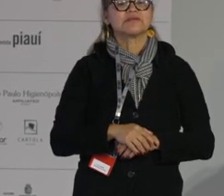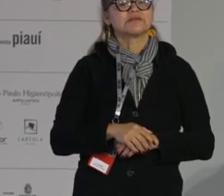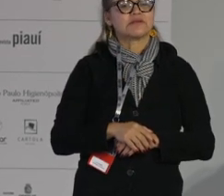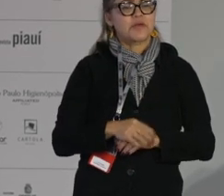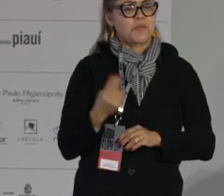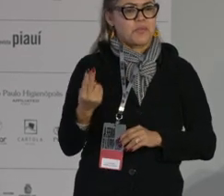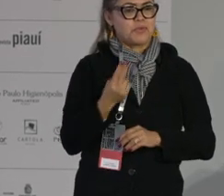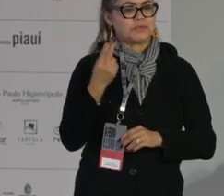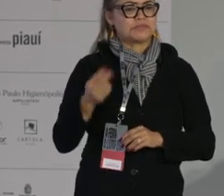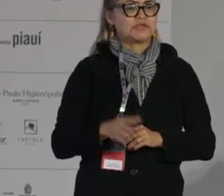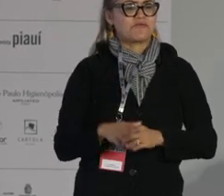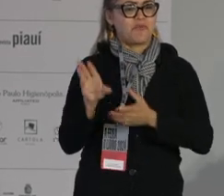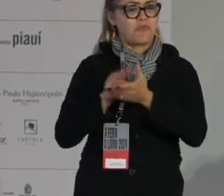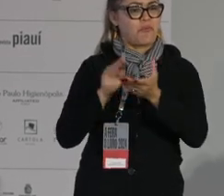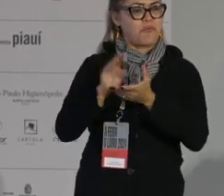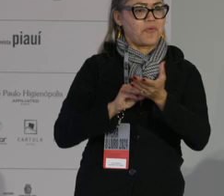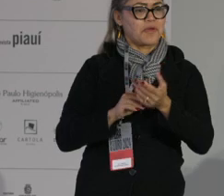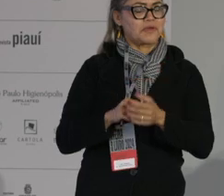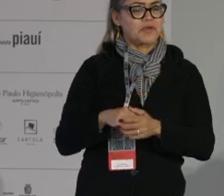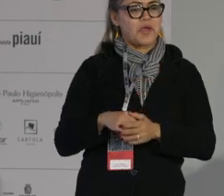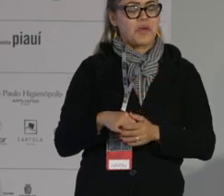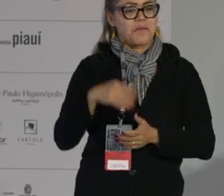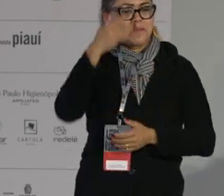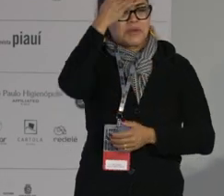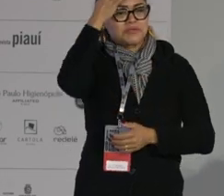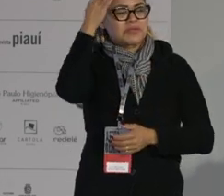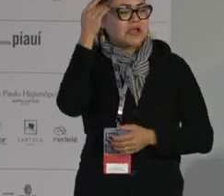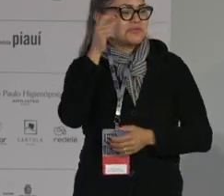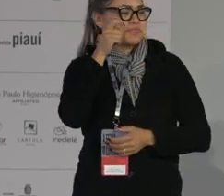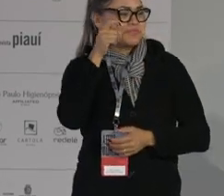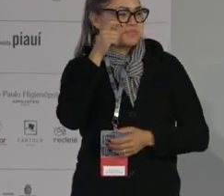faria um personagem tão interessante assim.